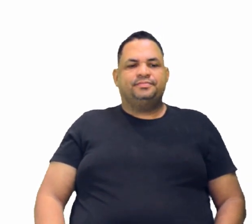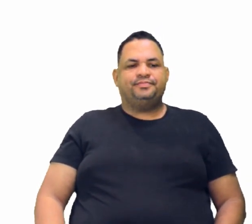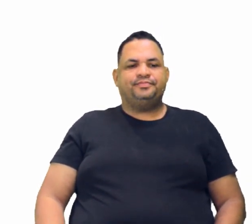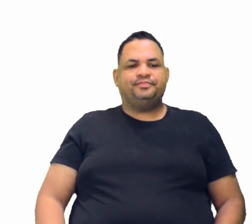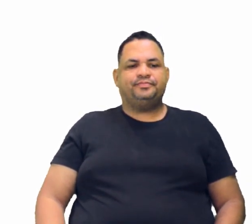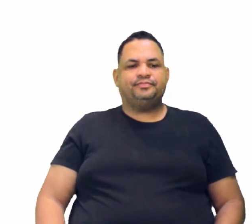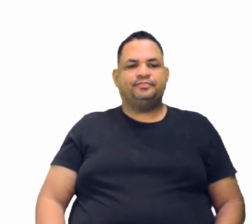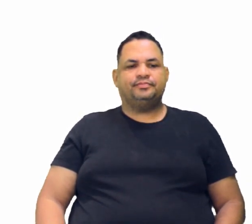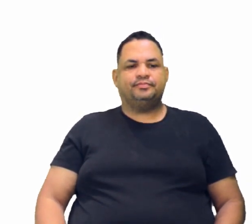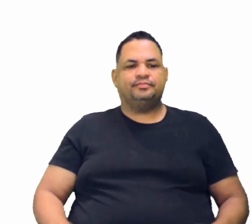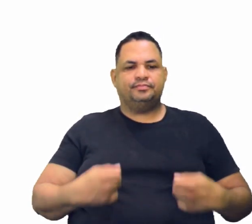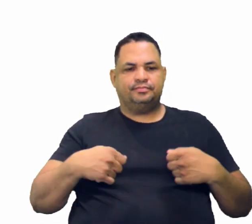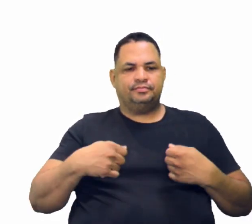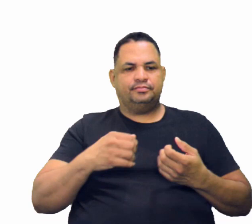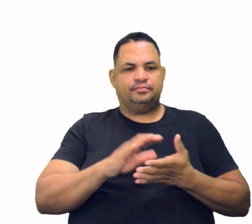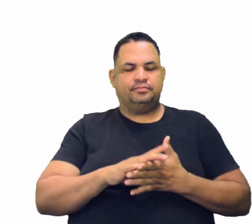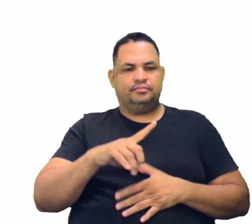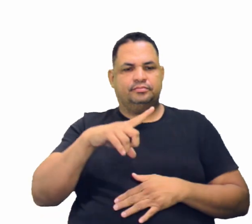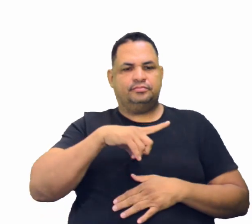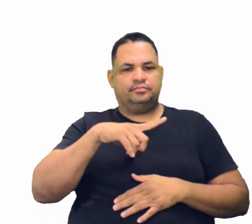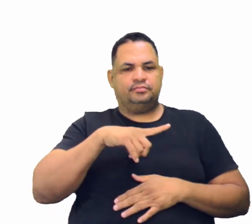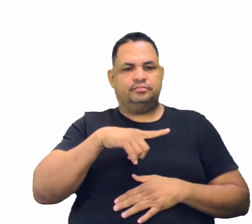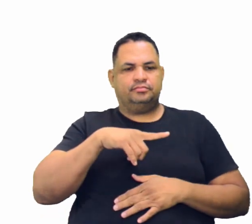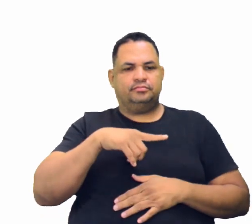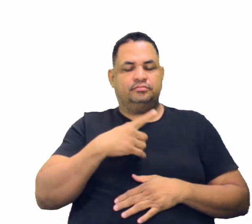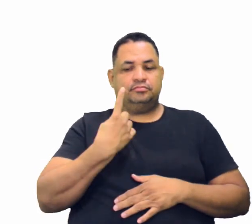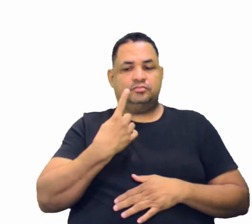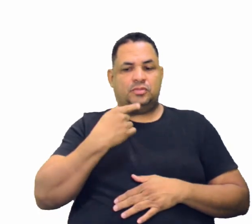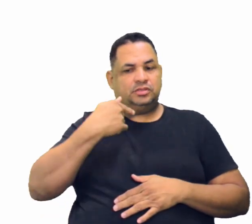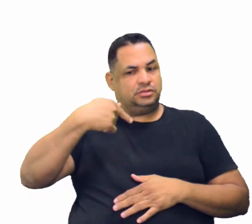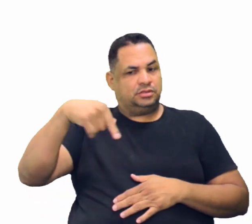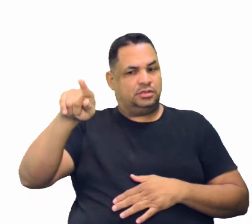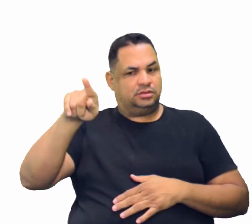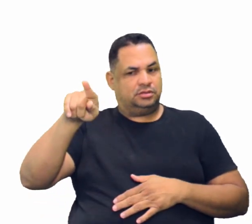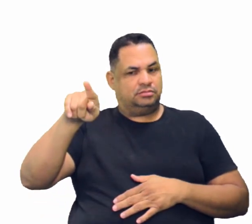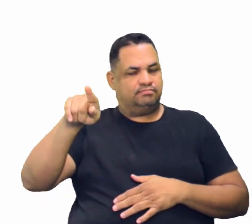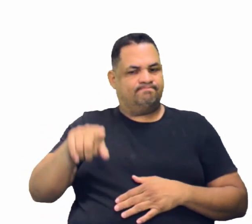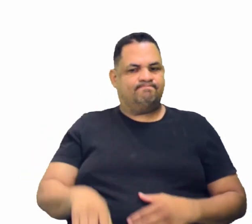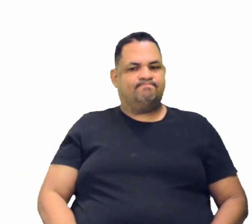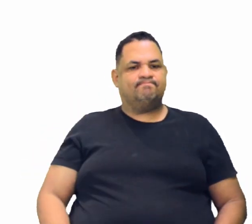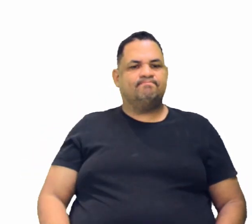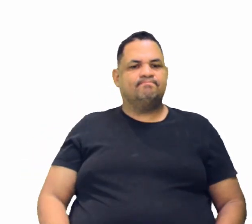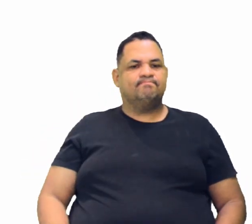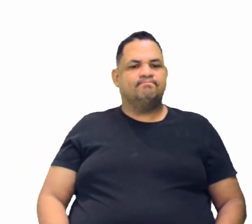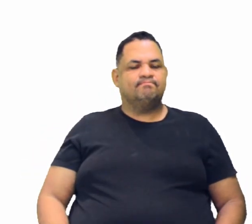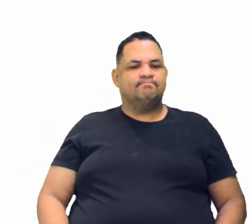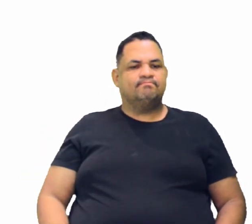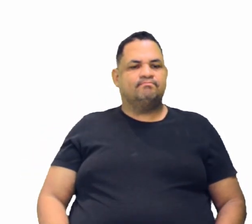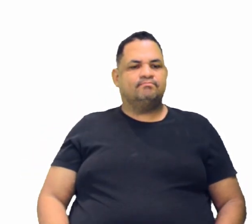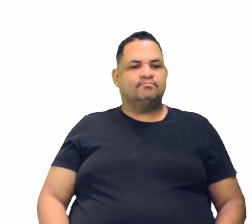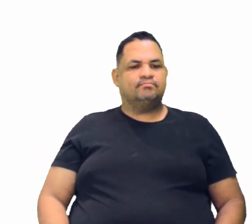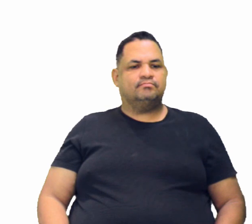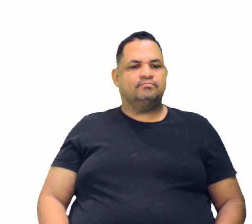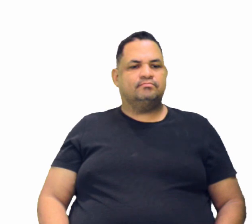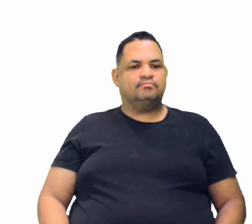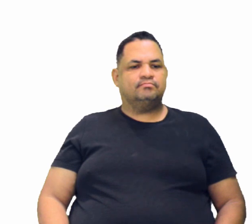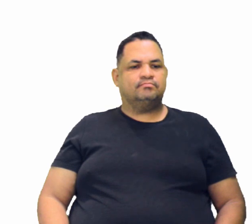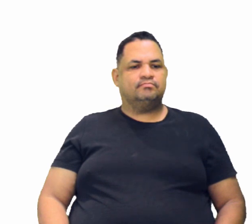Deve haver uma saída. Ai, professora, uma saída está no